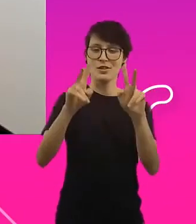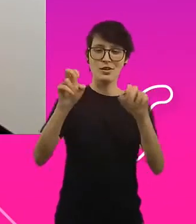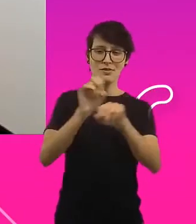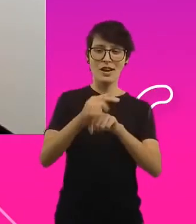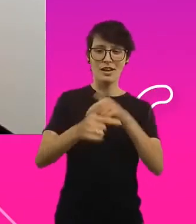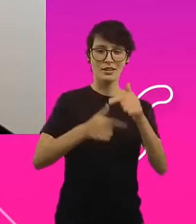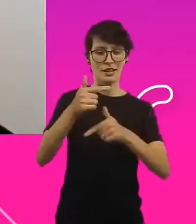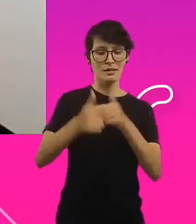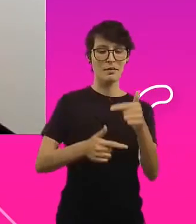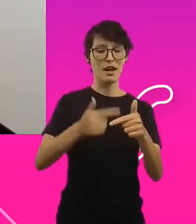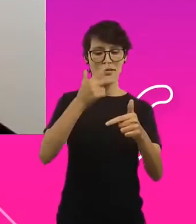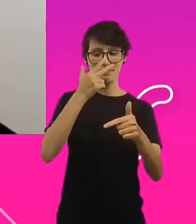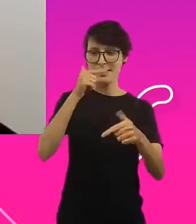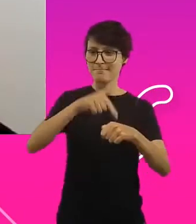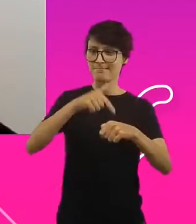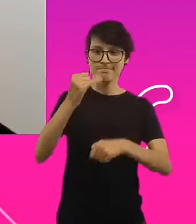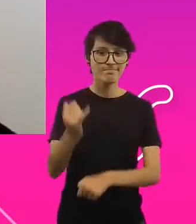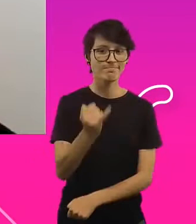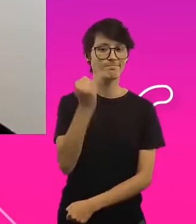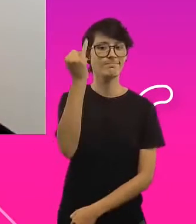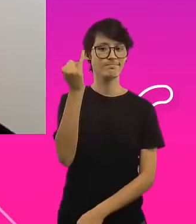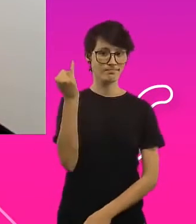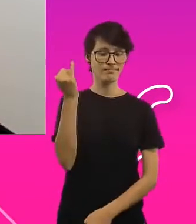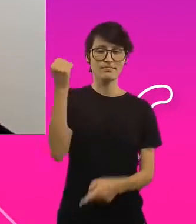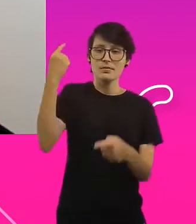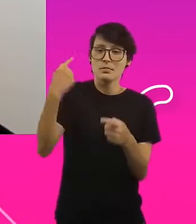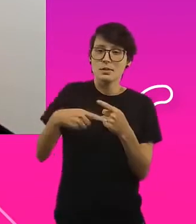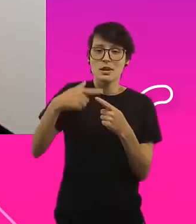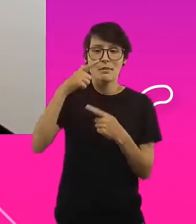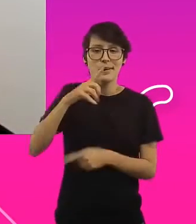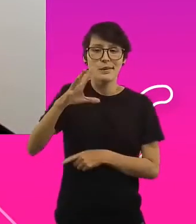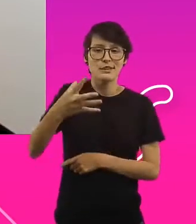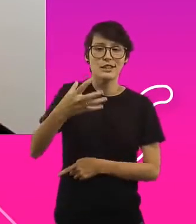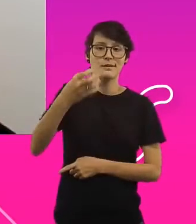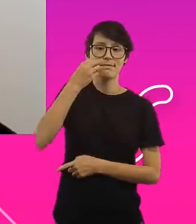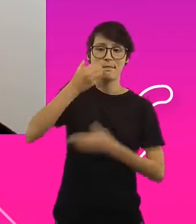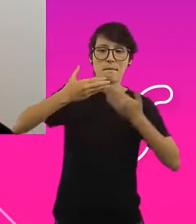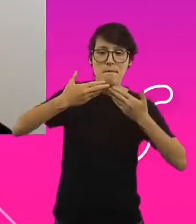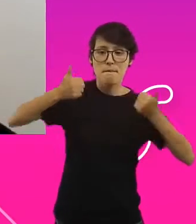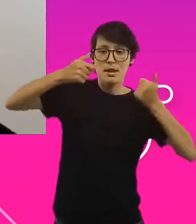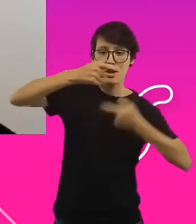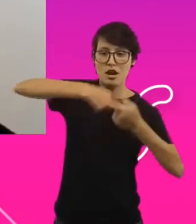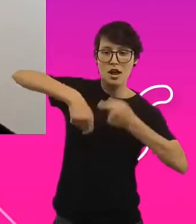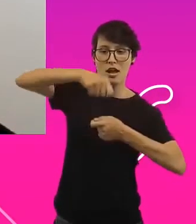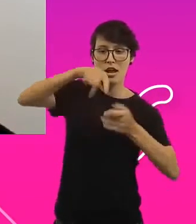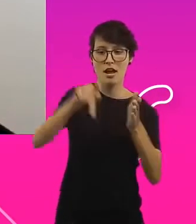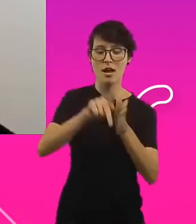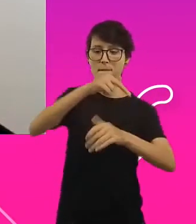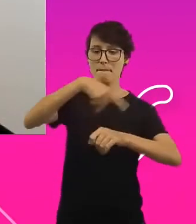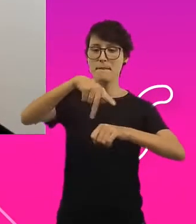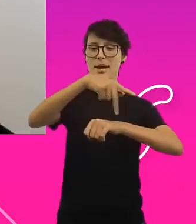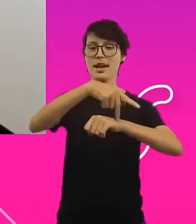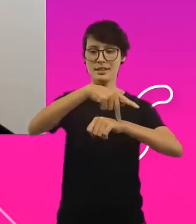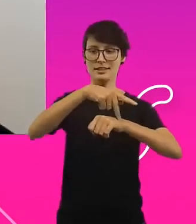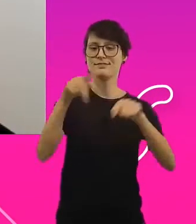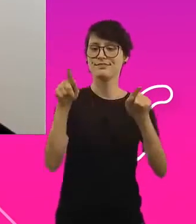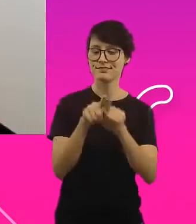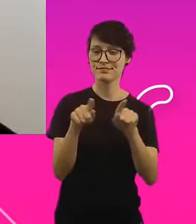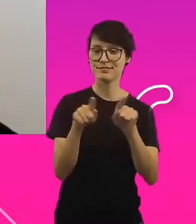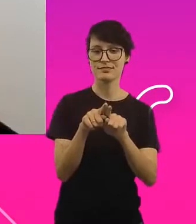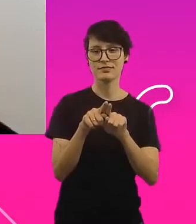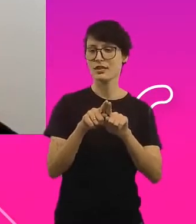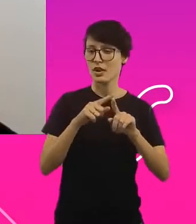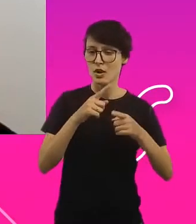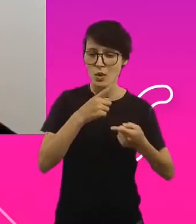central. E ela se torna uma questão central para a recuperação econômica do país, e o desenvolvimento